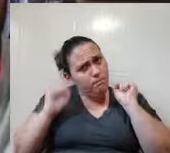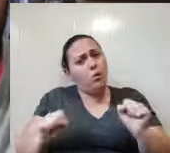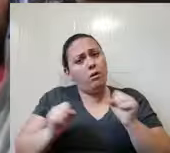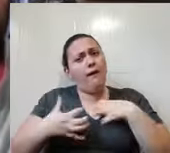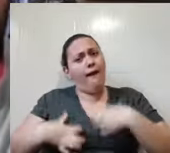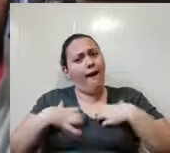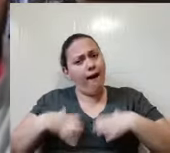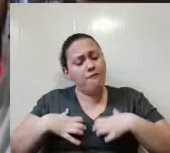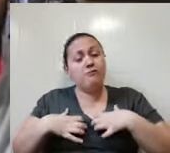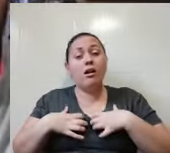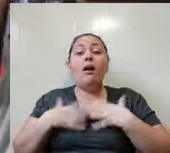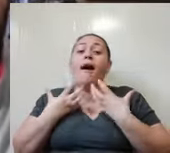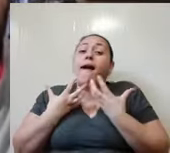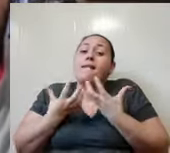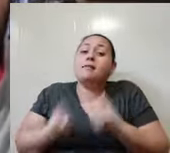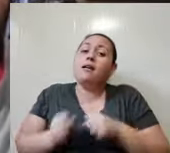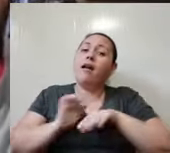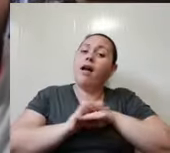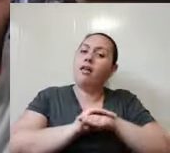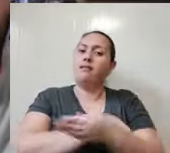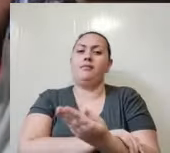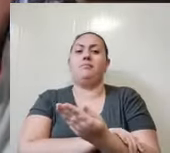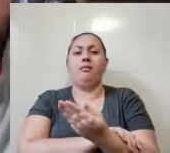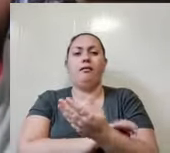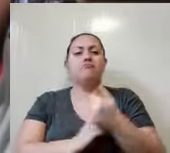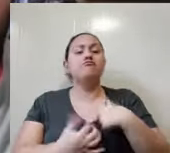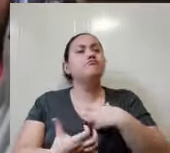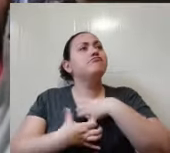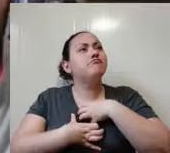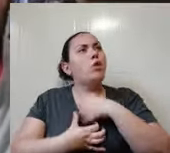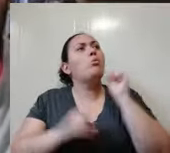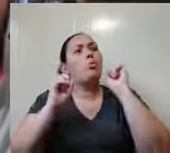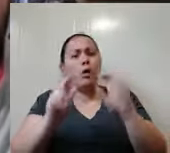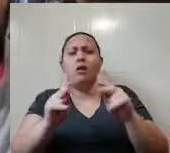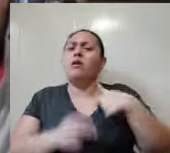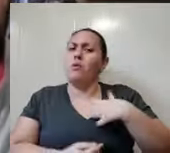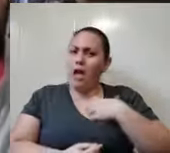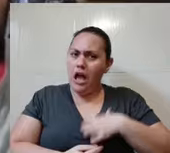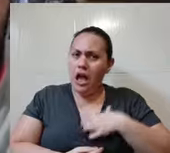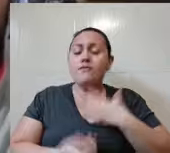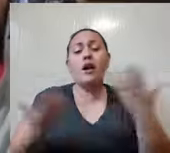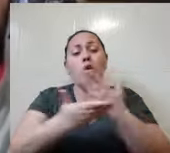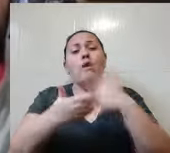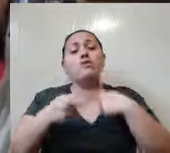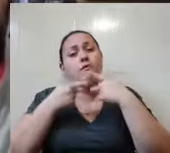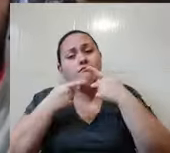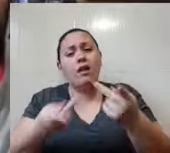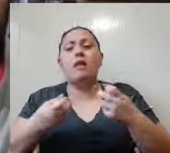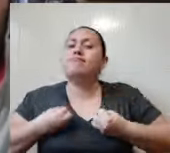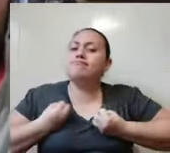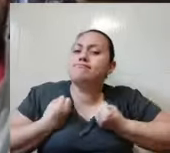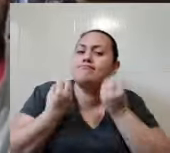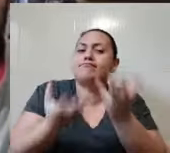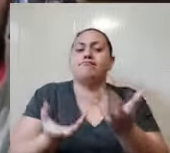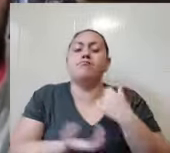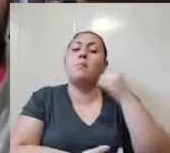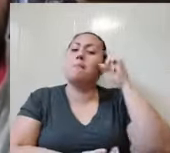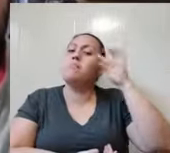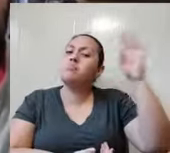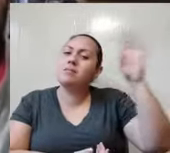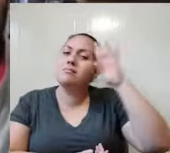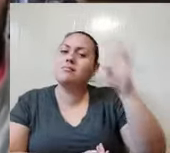minha raiva. Eu preciso aprender a lidar com ela. E o primeiro passo para aprender a lidar com ela também é aceitar que eu estou sentindo, poder falar sobre